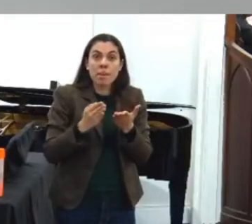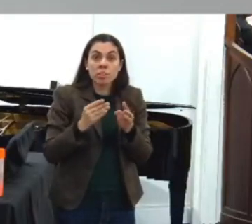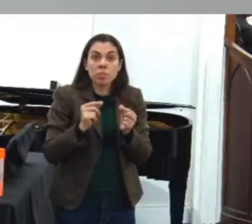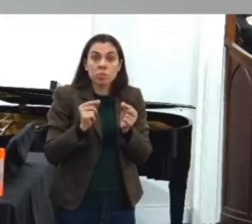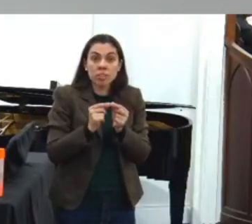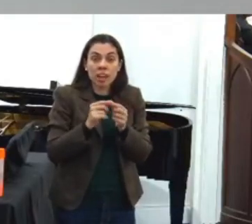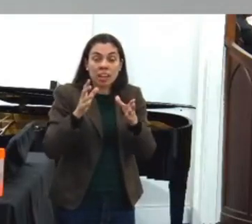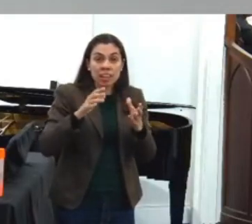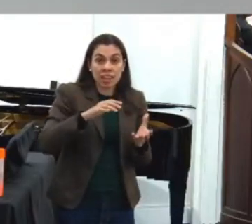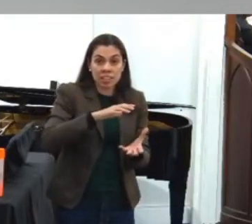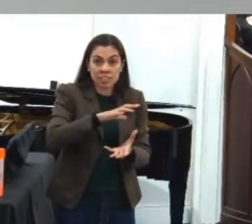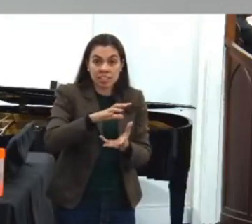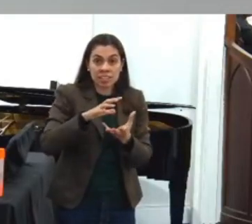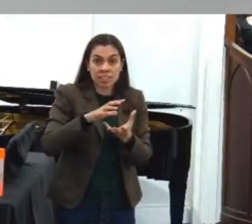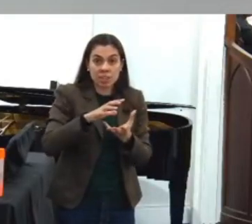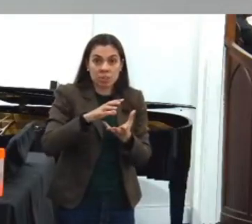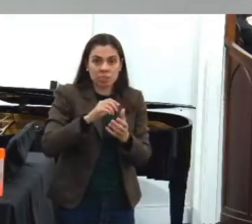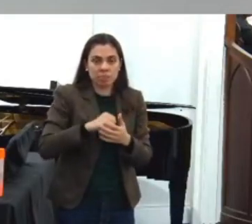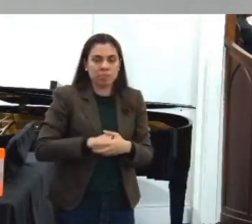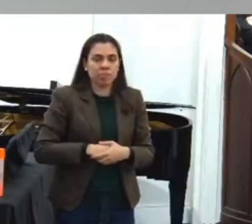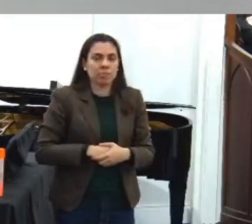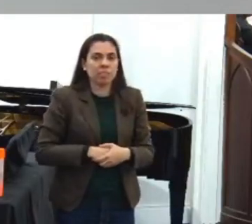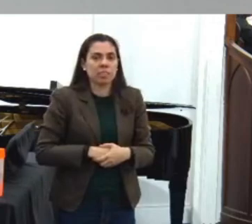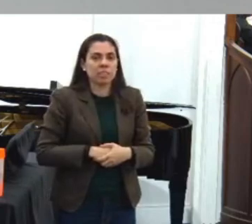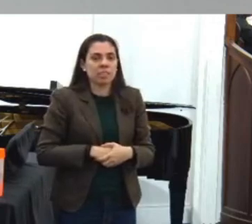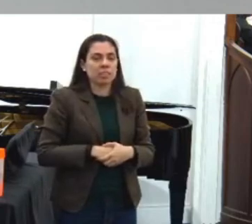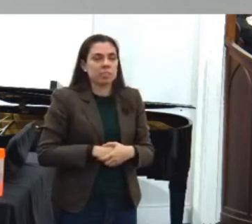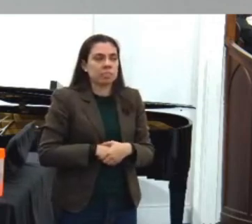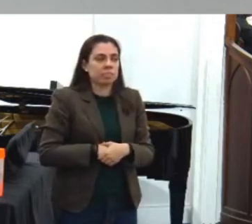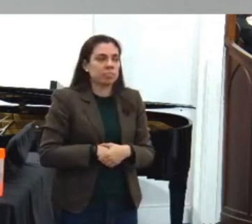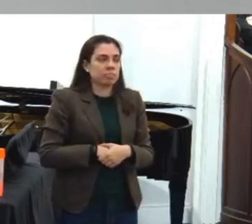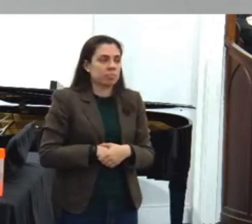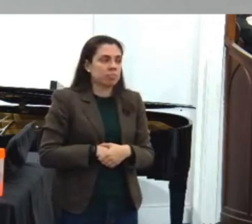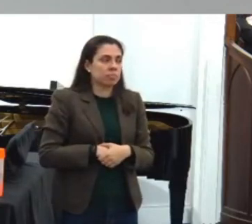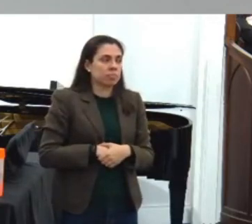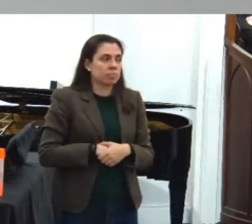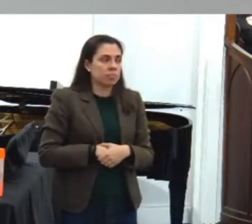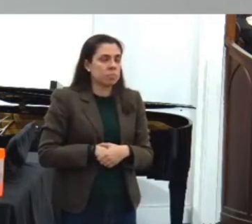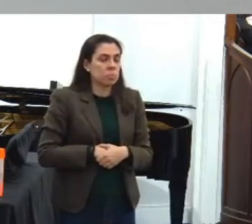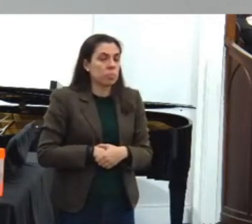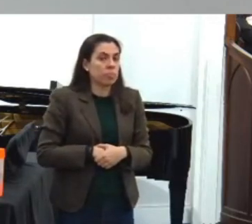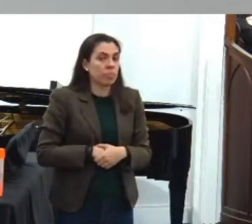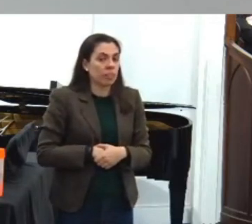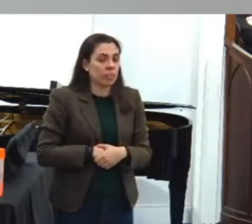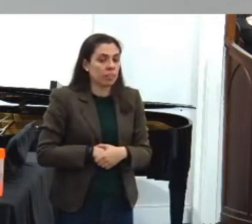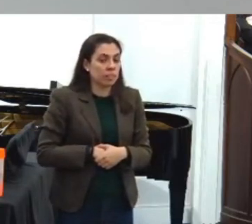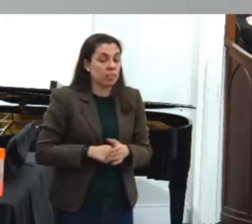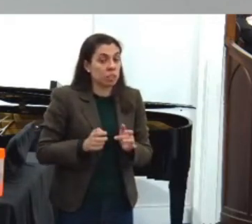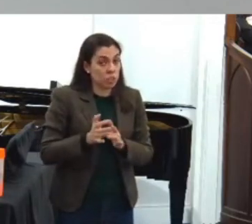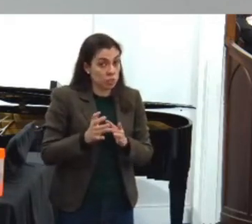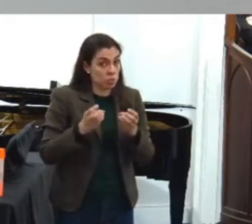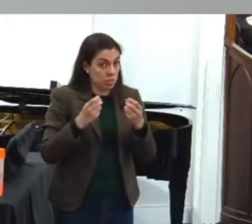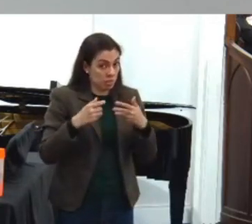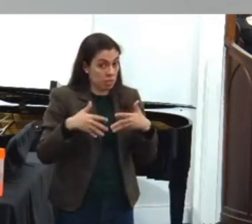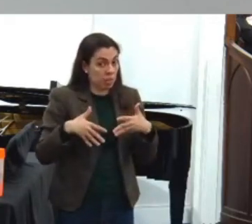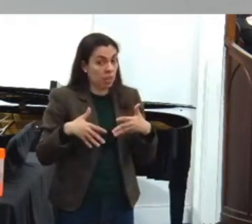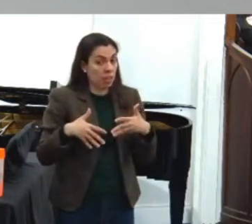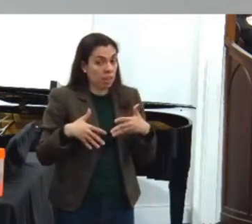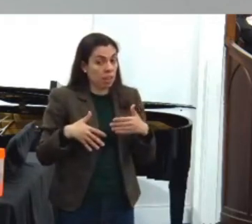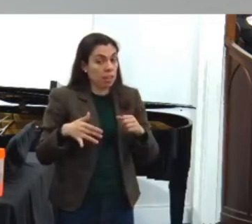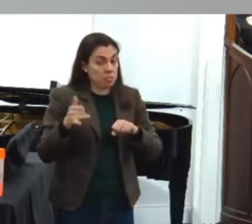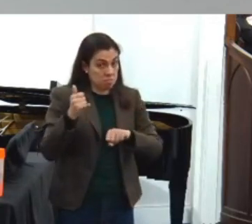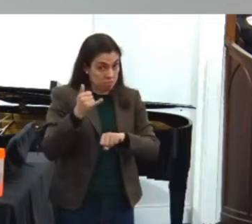Deus. Isto transmite ou expressa a autoridade com que ele escreve